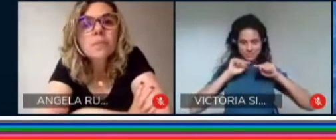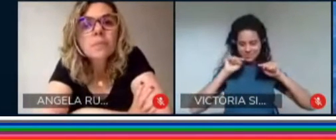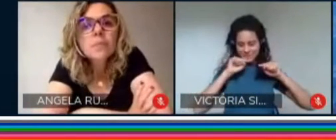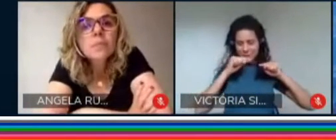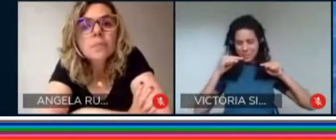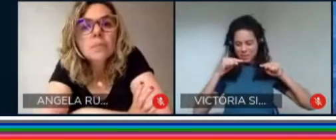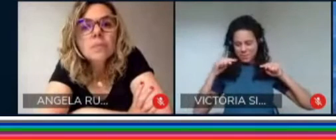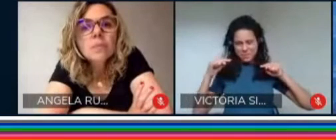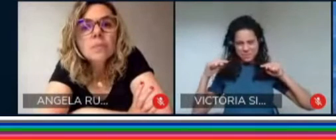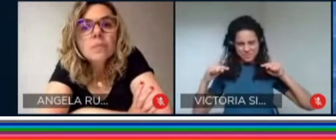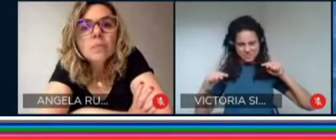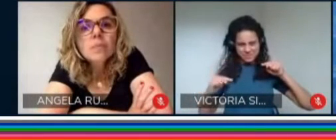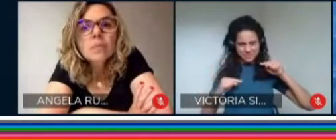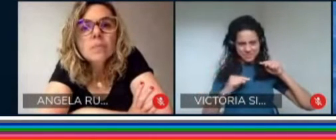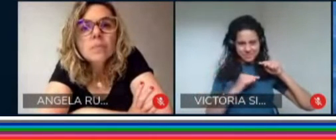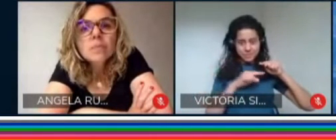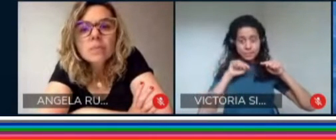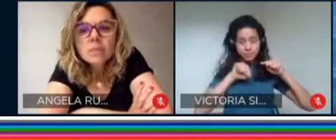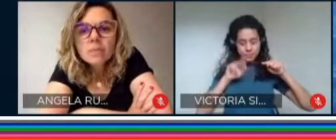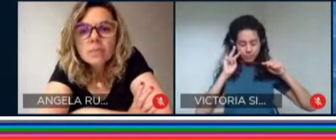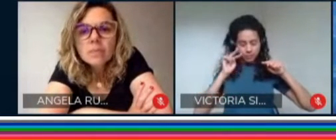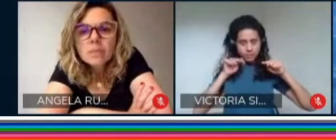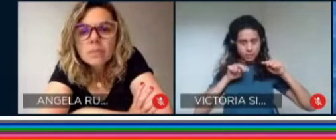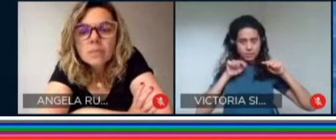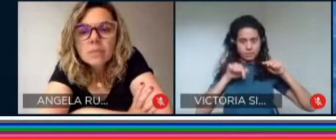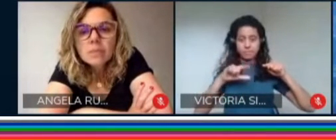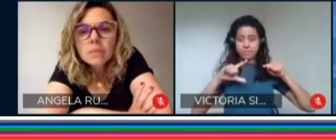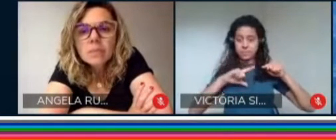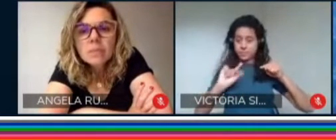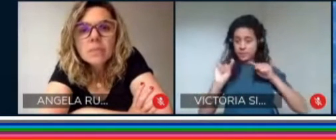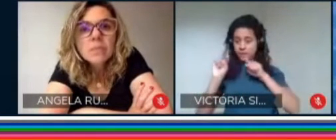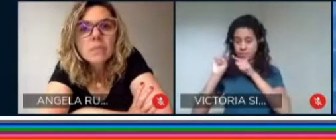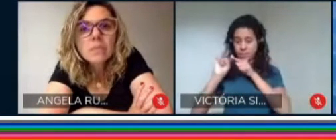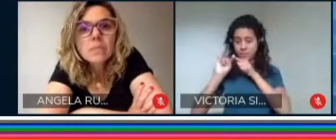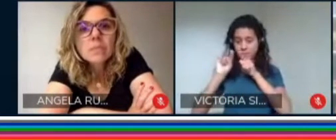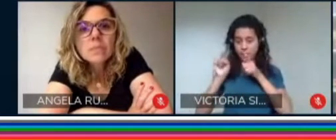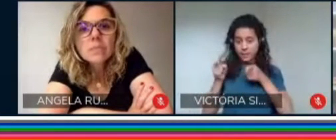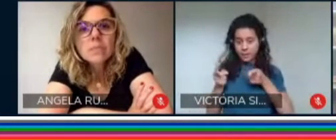ver. Tem um parênteses, né? Aqui,